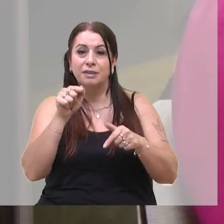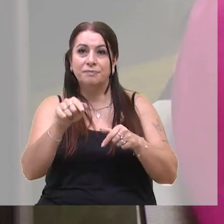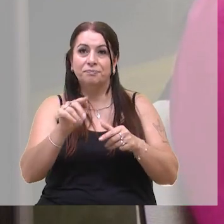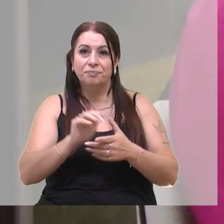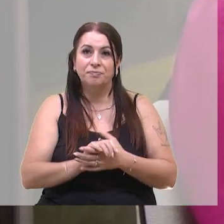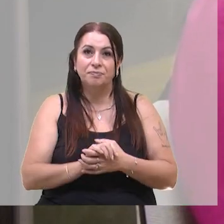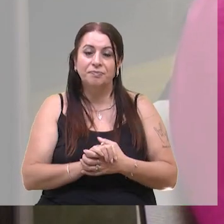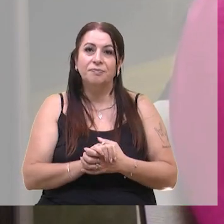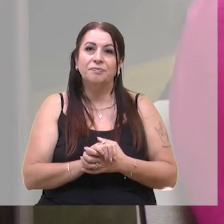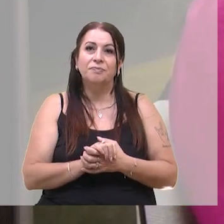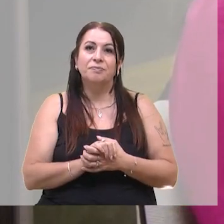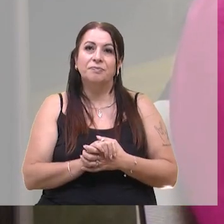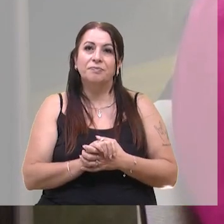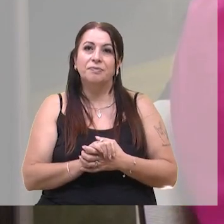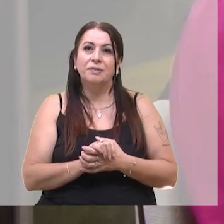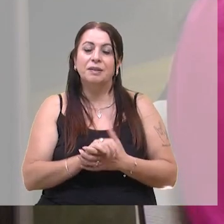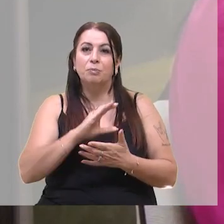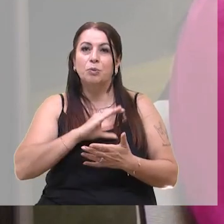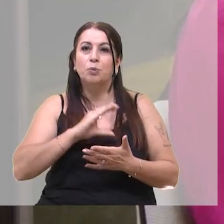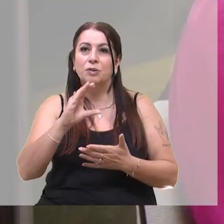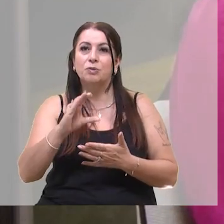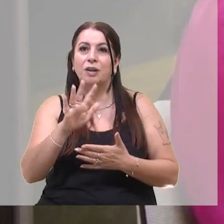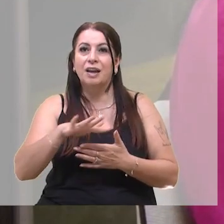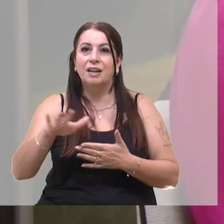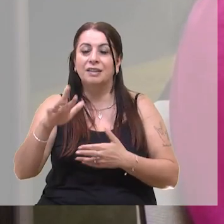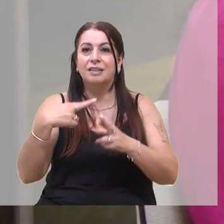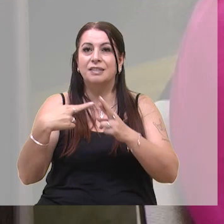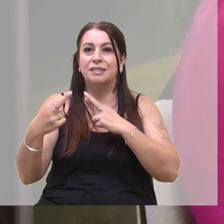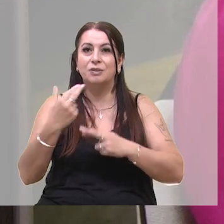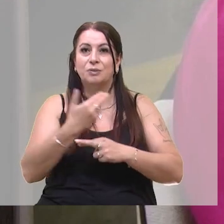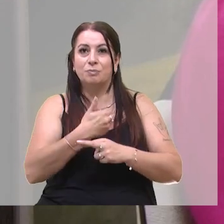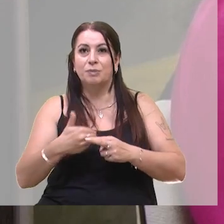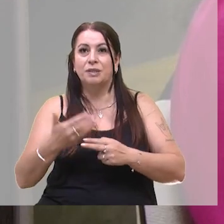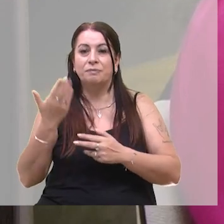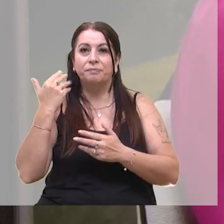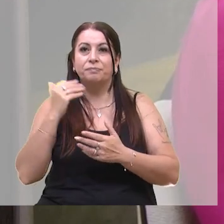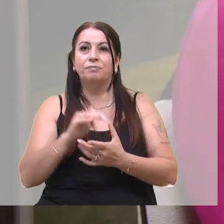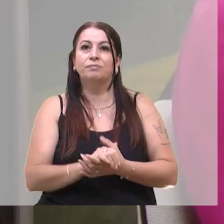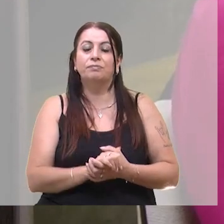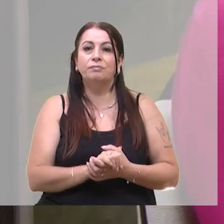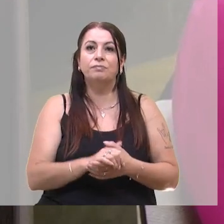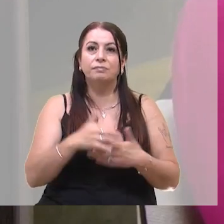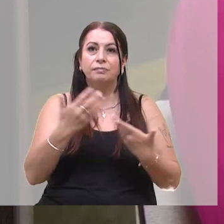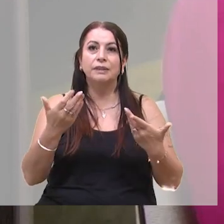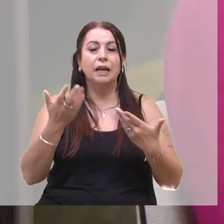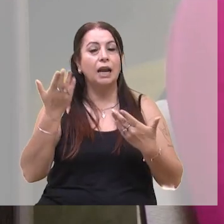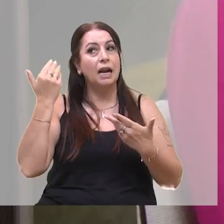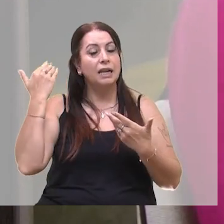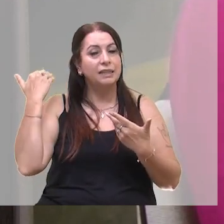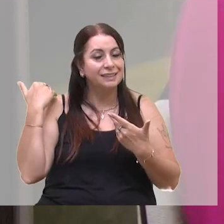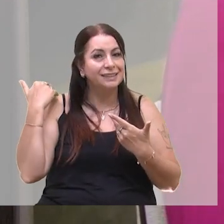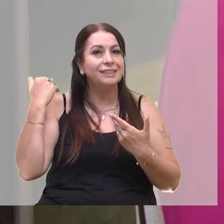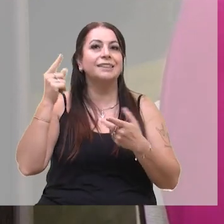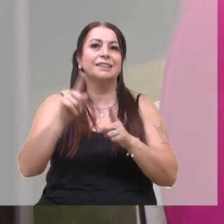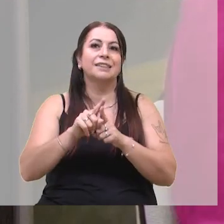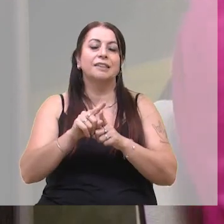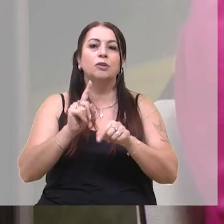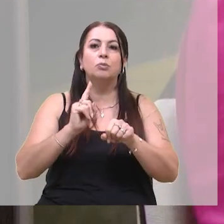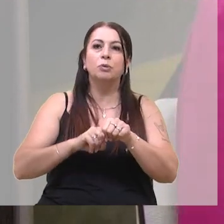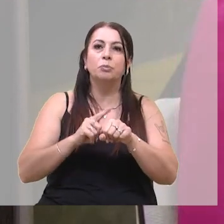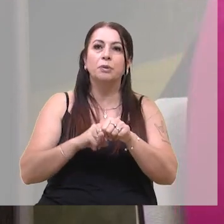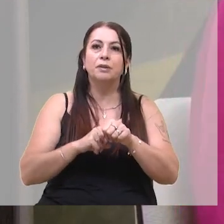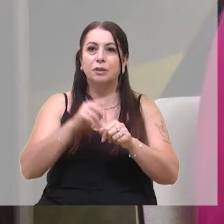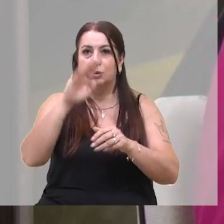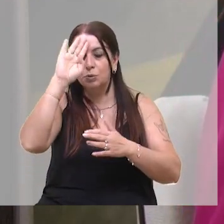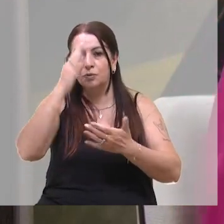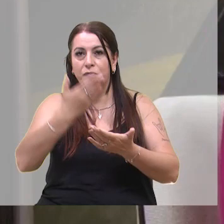nessa casa, para coordenar a área de relações públicas na época. Olha aí. Então, foi lá atrás, né? Então, num momento